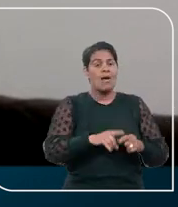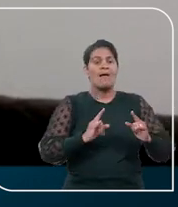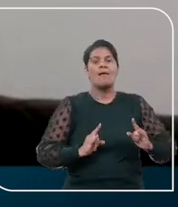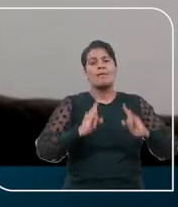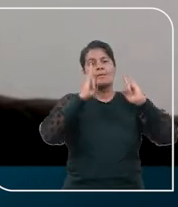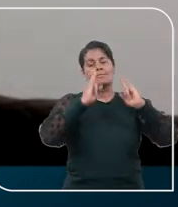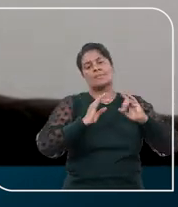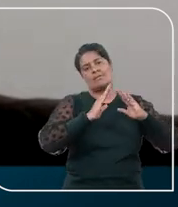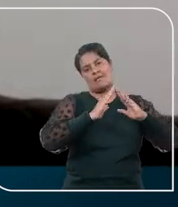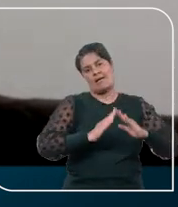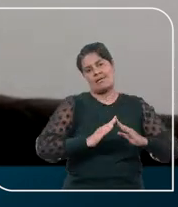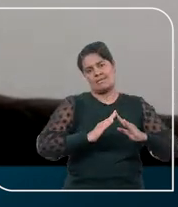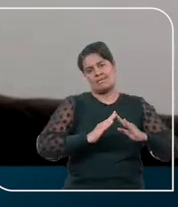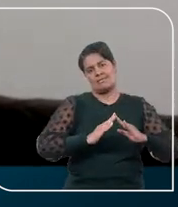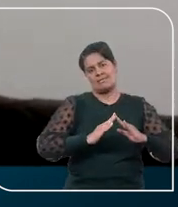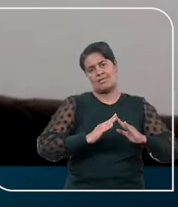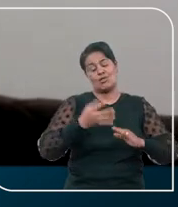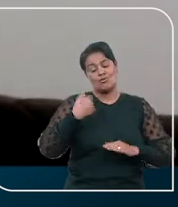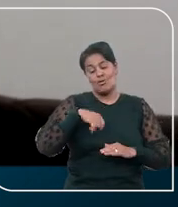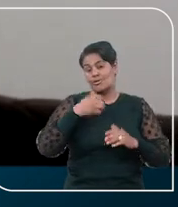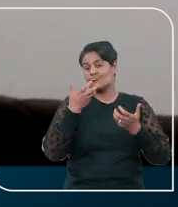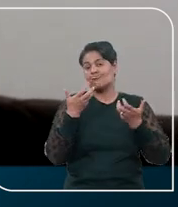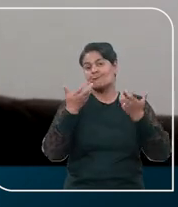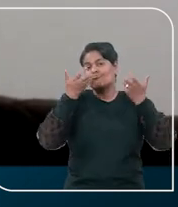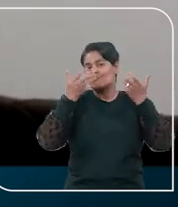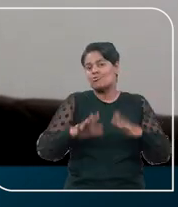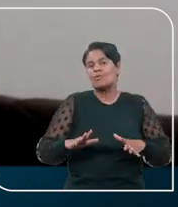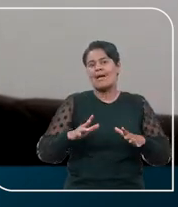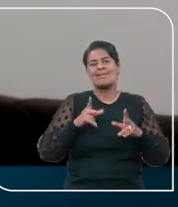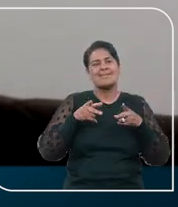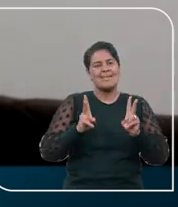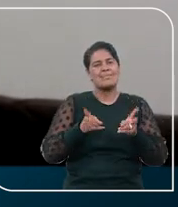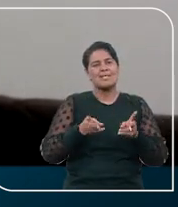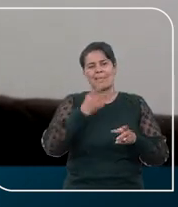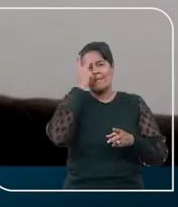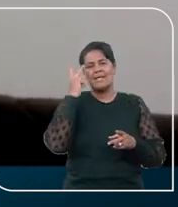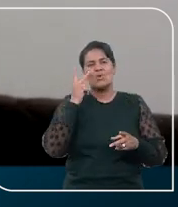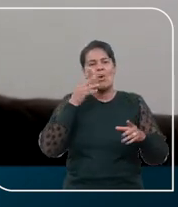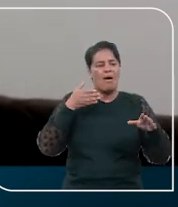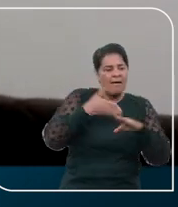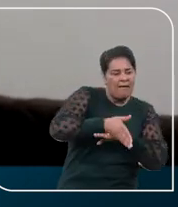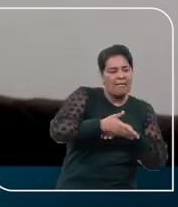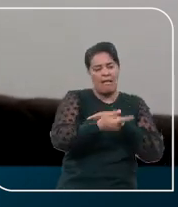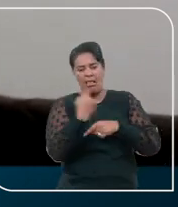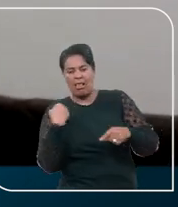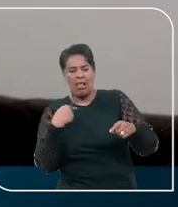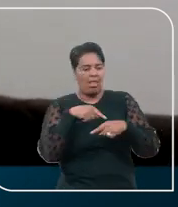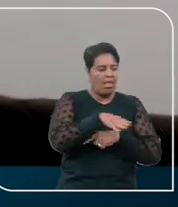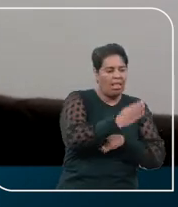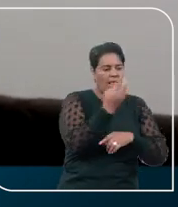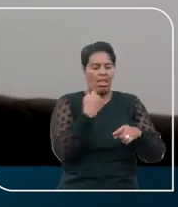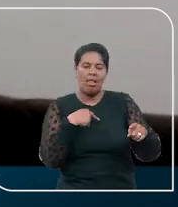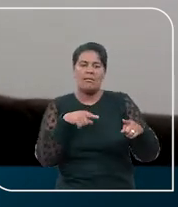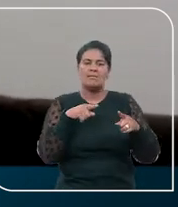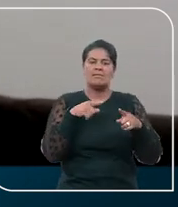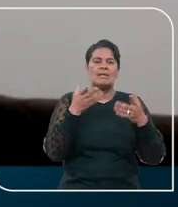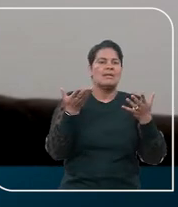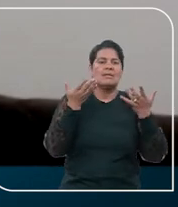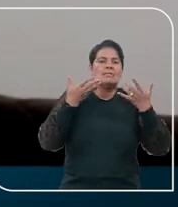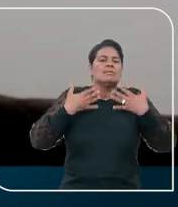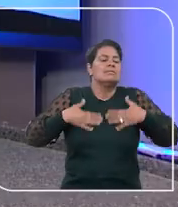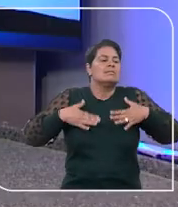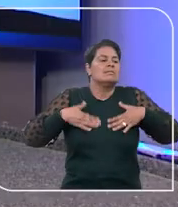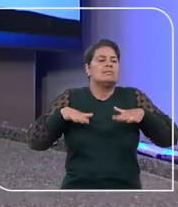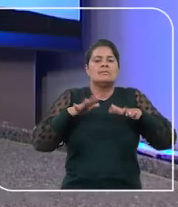não ter tanto rodízio, tanta entrada de pessoas colocando em risco esse sossego coletivo, a saúde e a